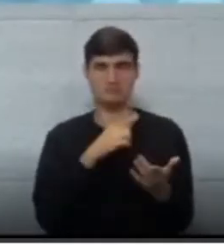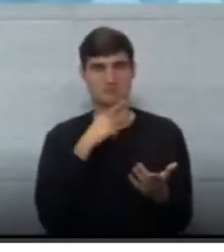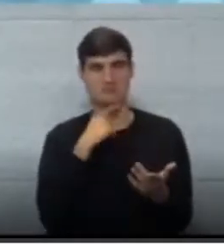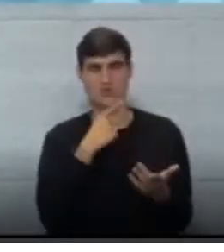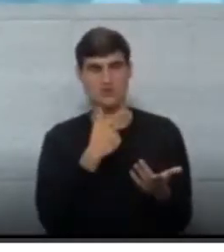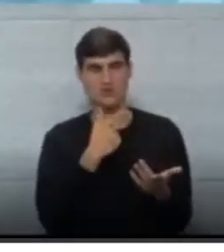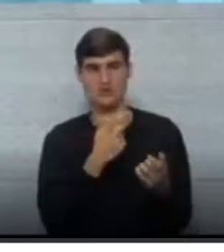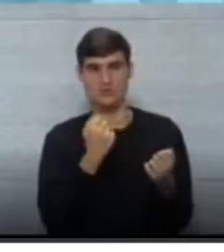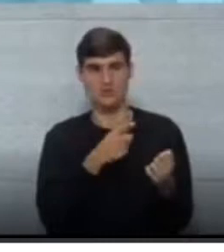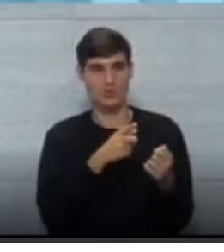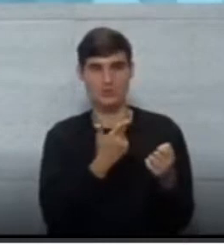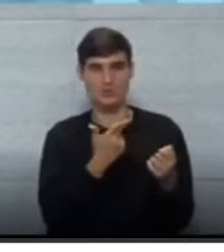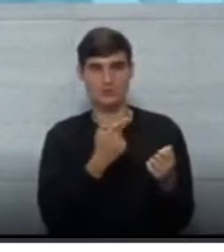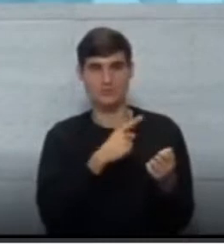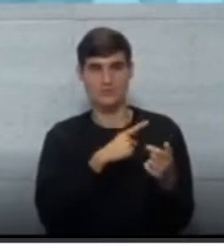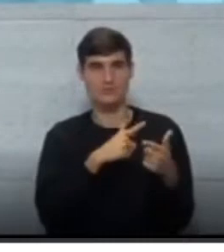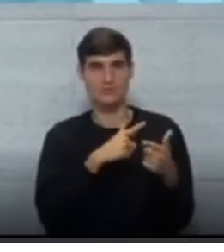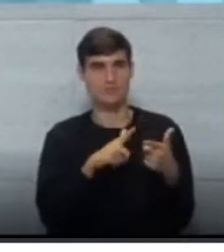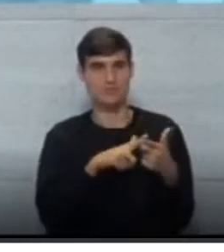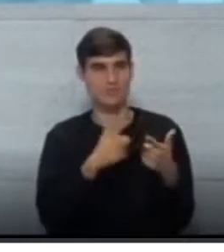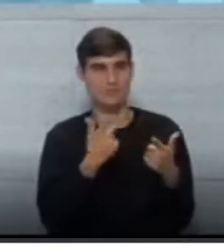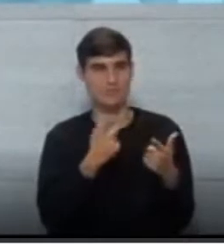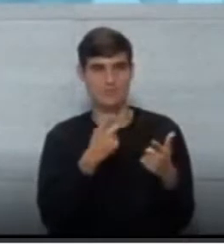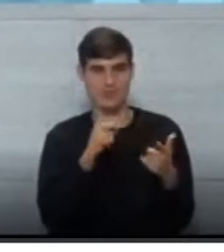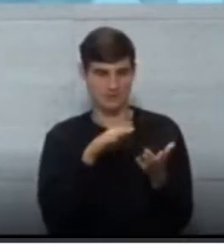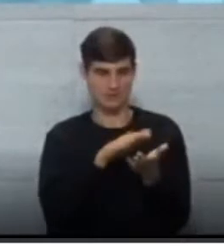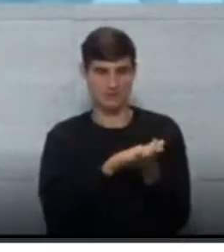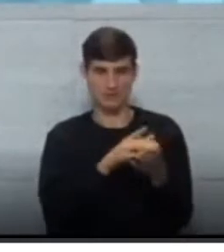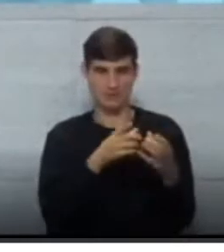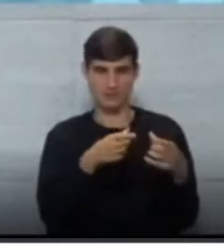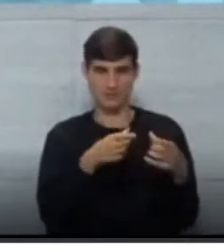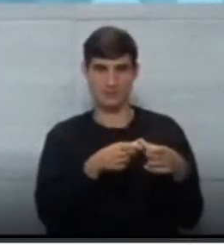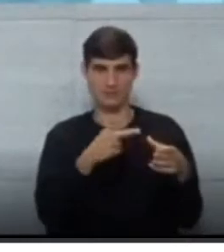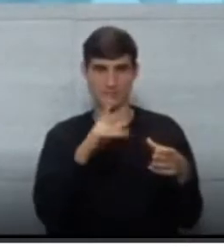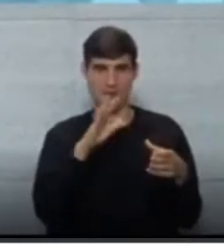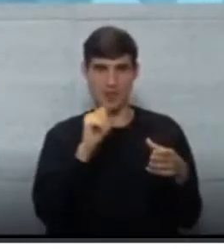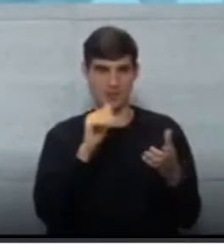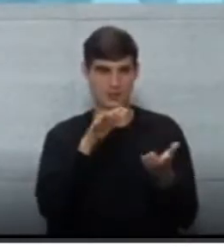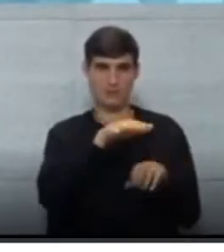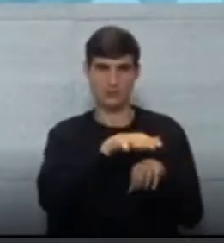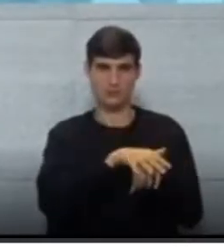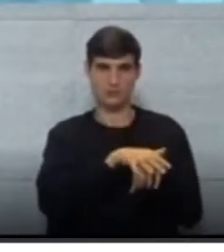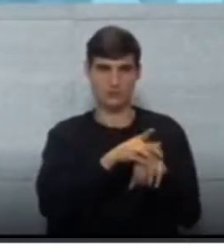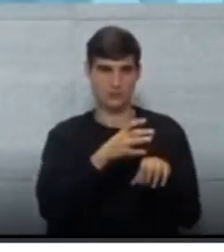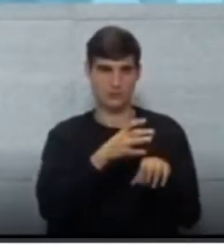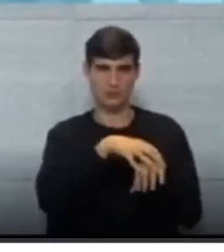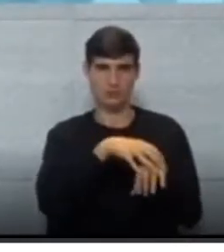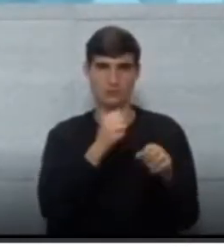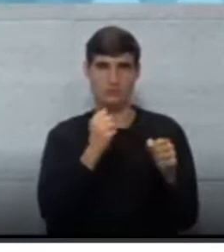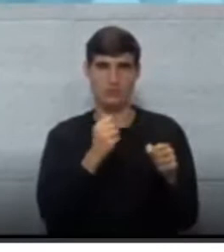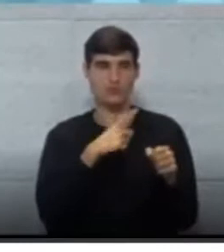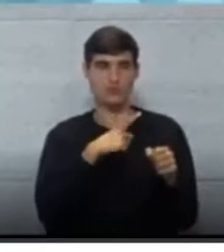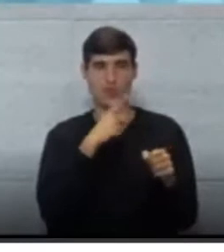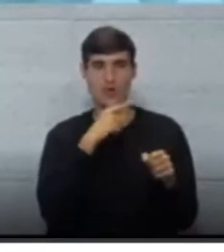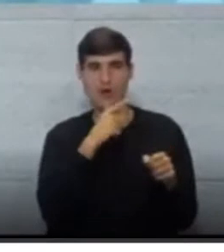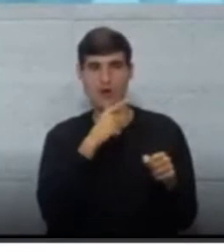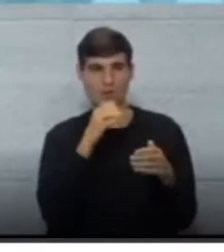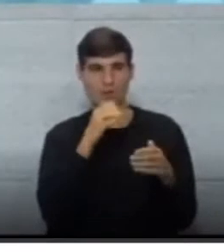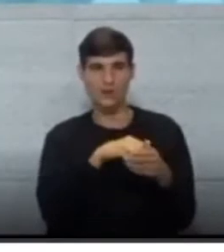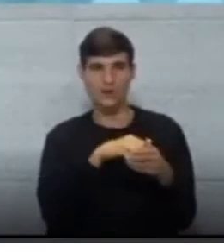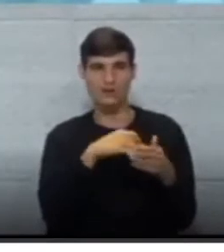cultura ele pode, na placa desse meio, na superfície, na tampa dessa placa, pode condensar água